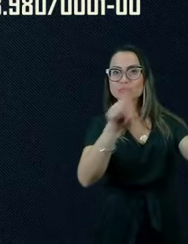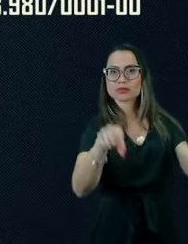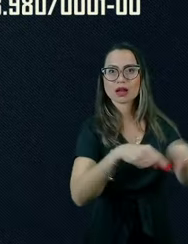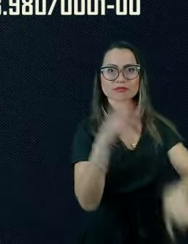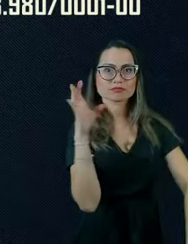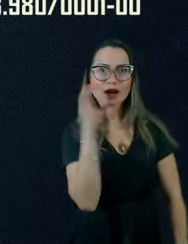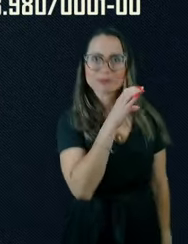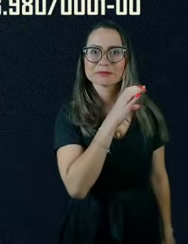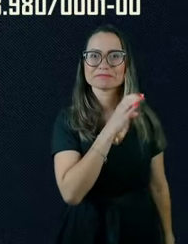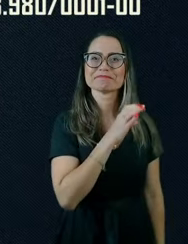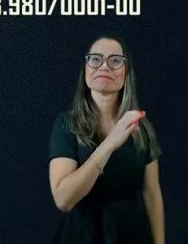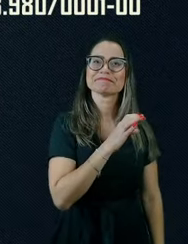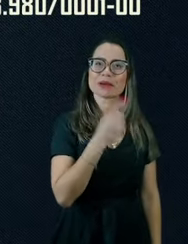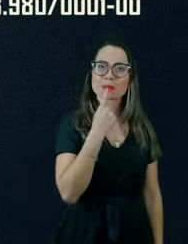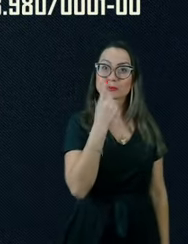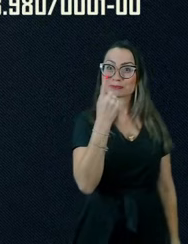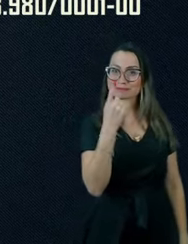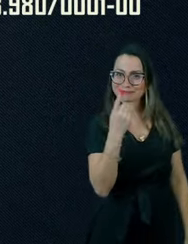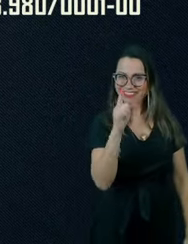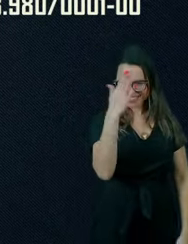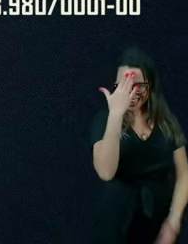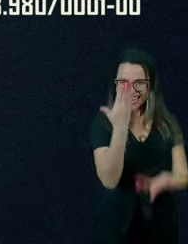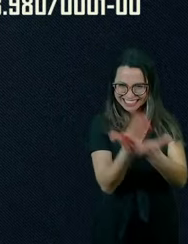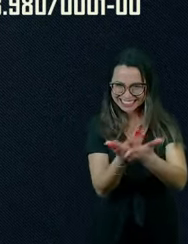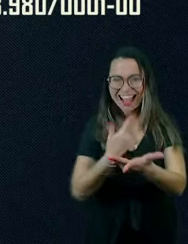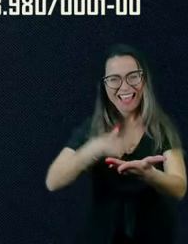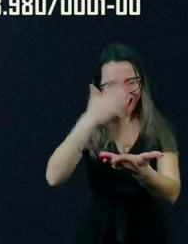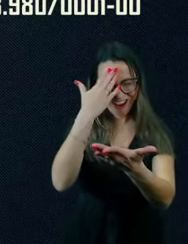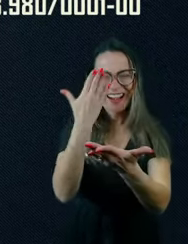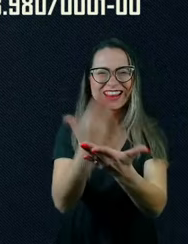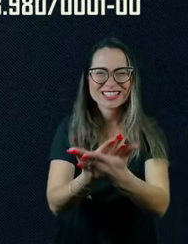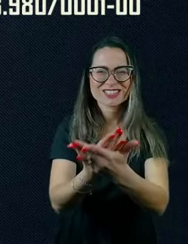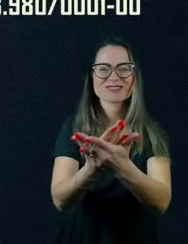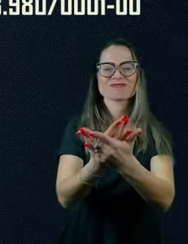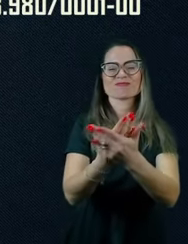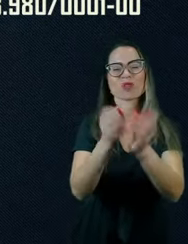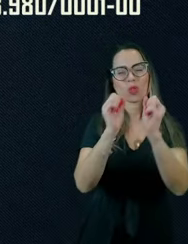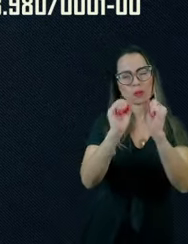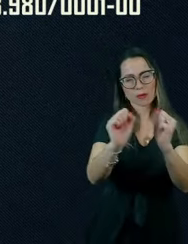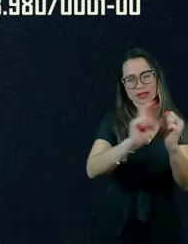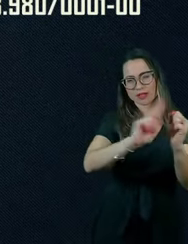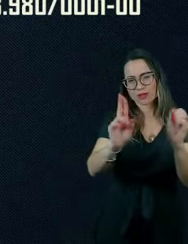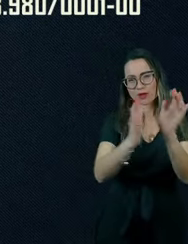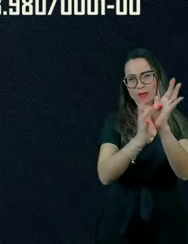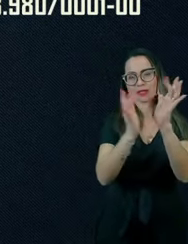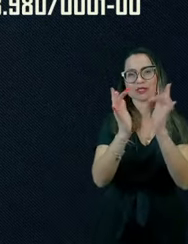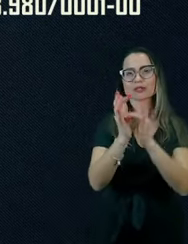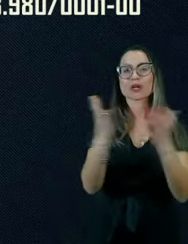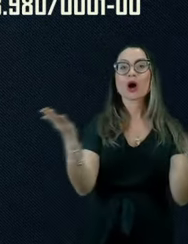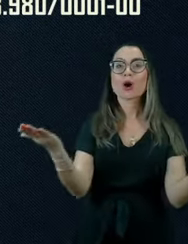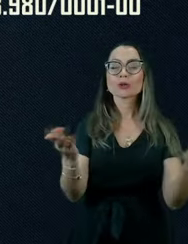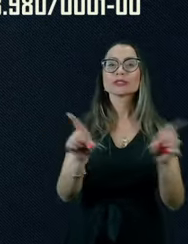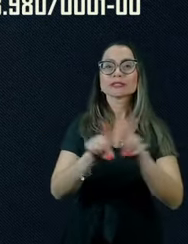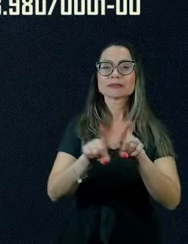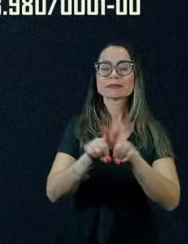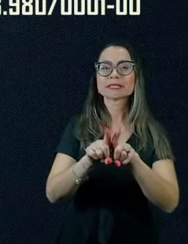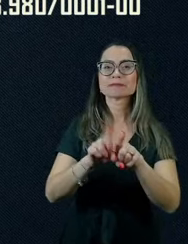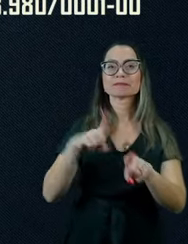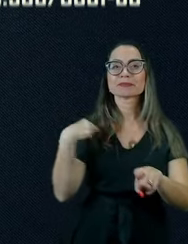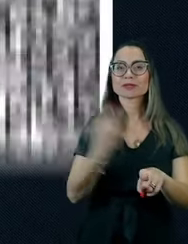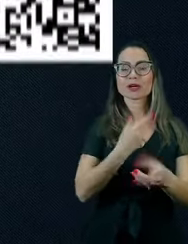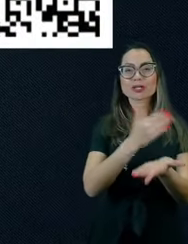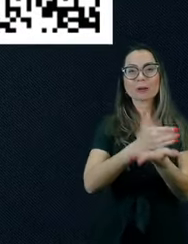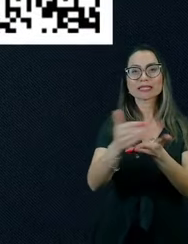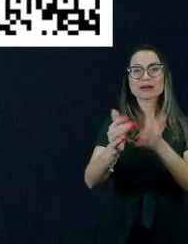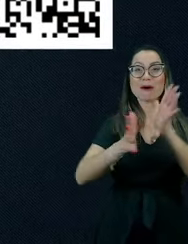Eu creio. O poder do nome de Jesus. Hoje nós também, estou muito feliz, nós começamos